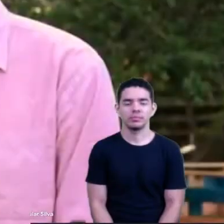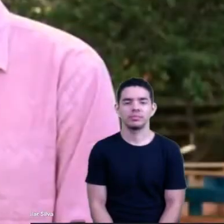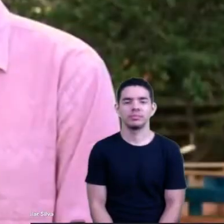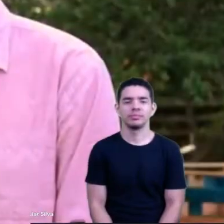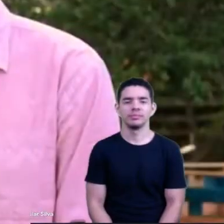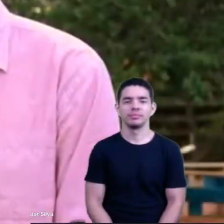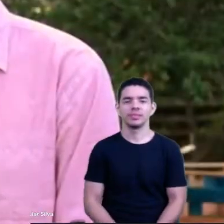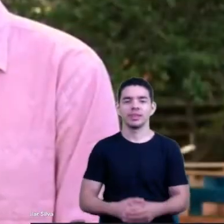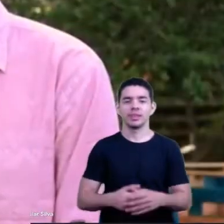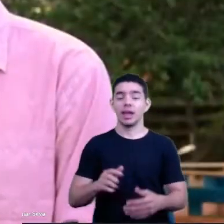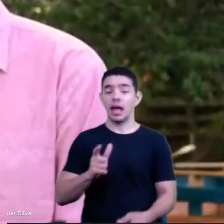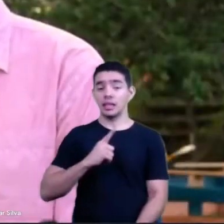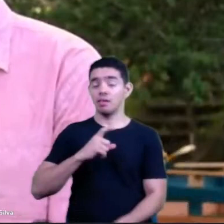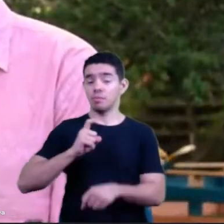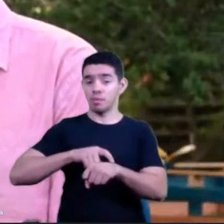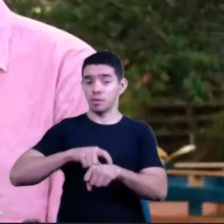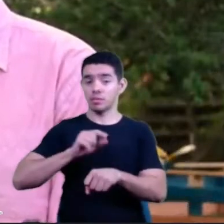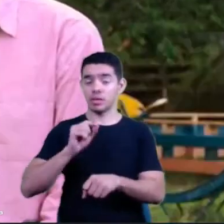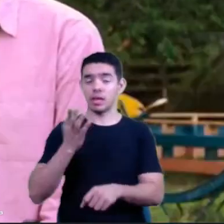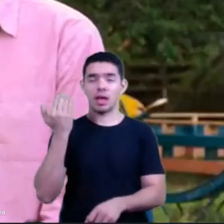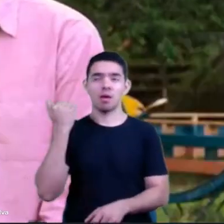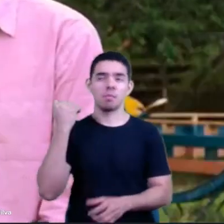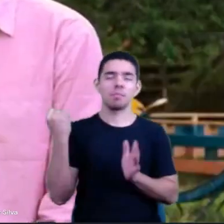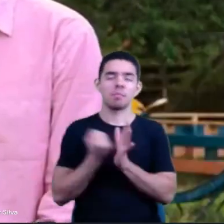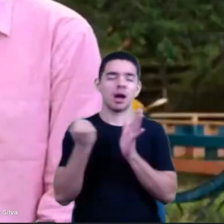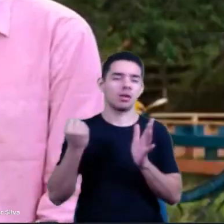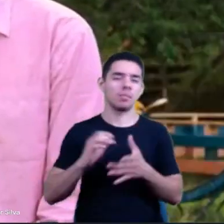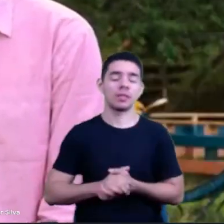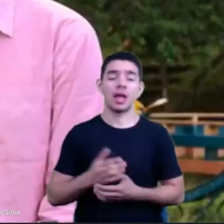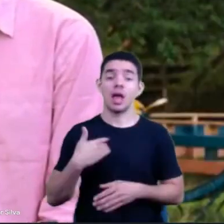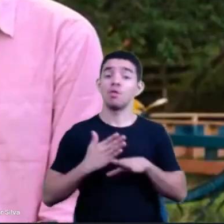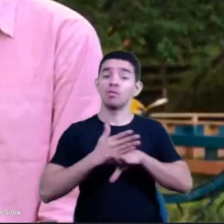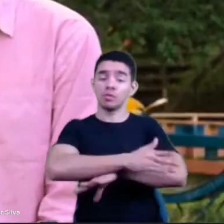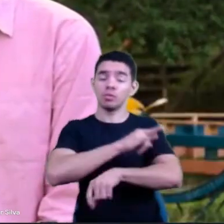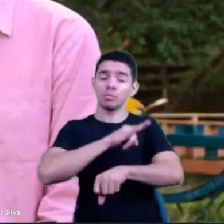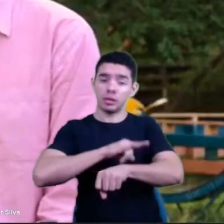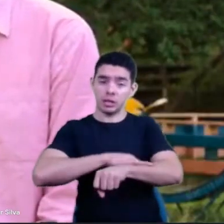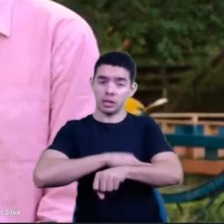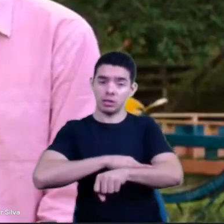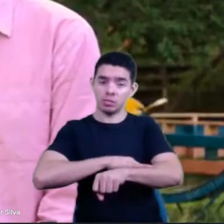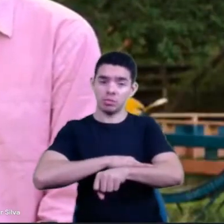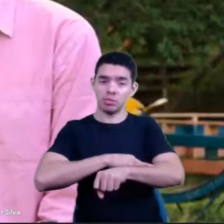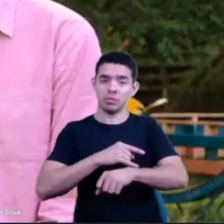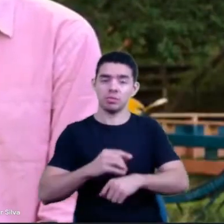Teve uma que mais me marca até hoje, quando eu fui no banheiro e